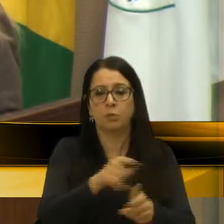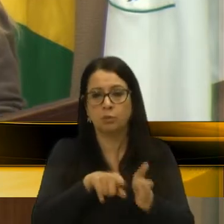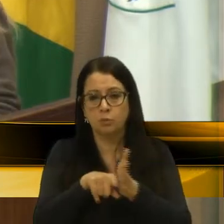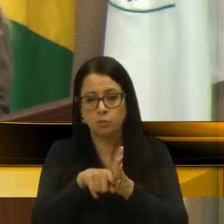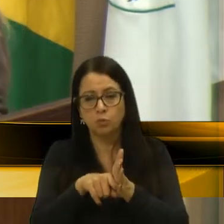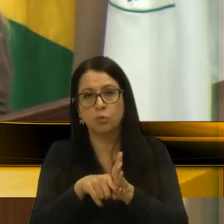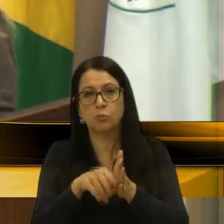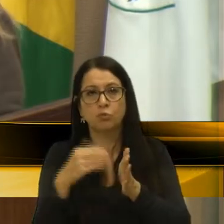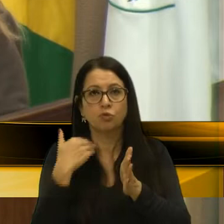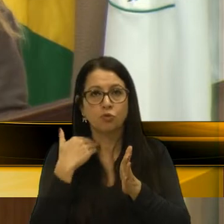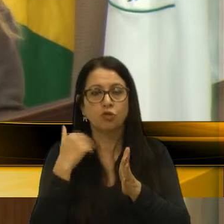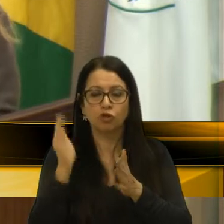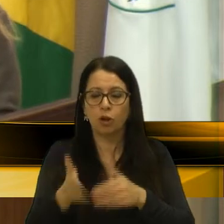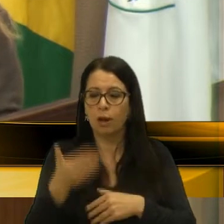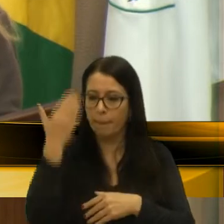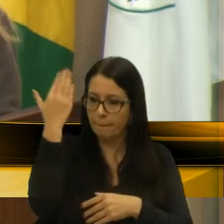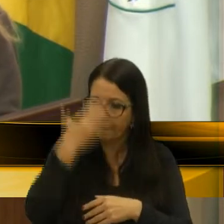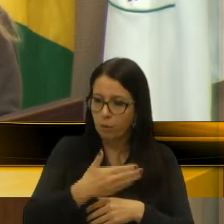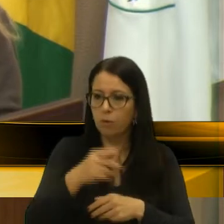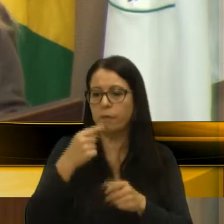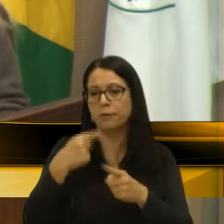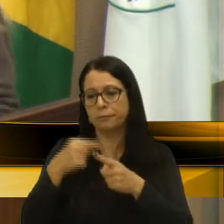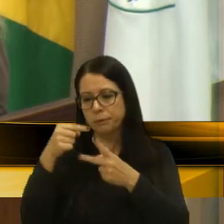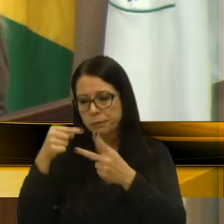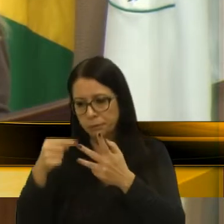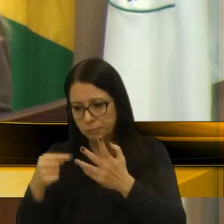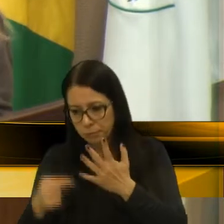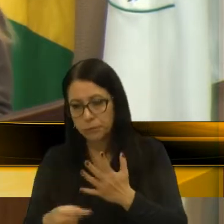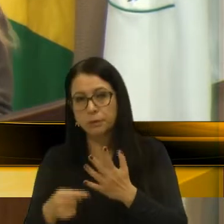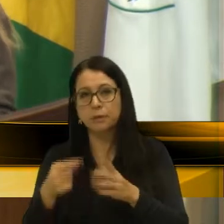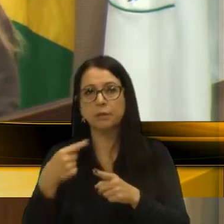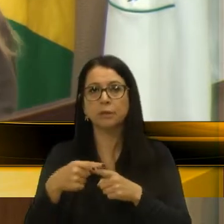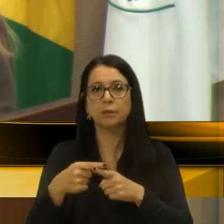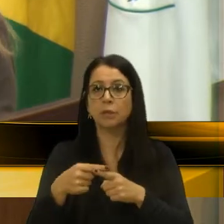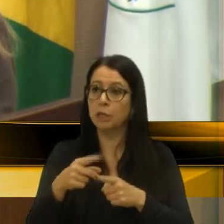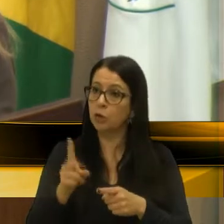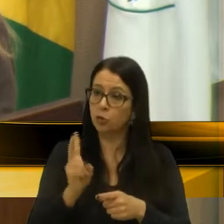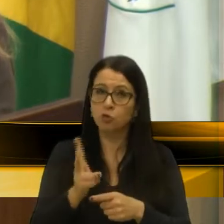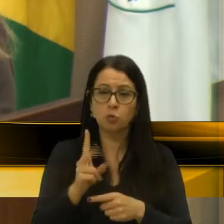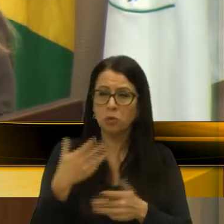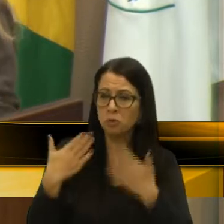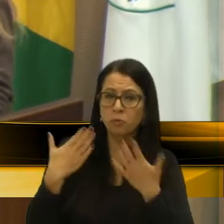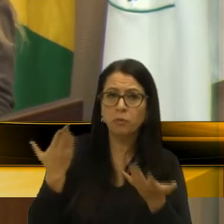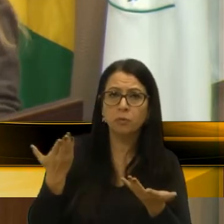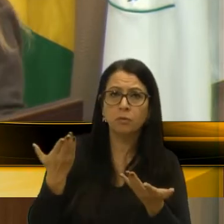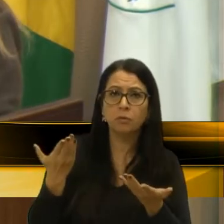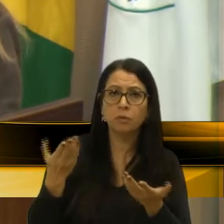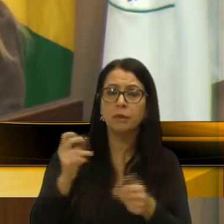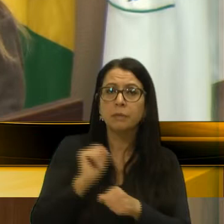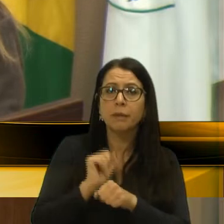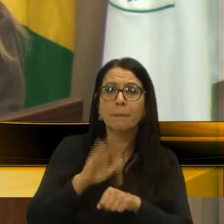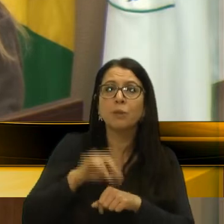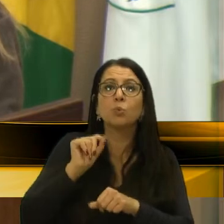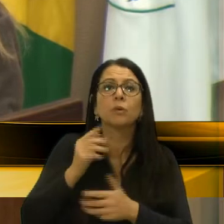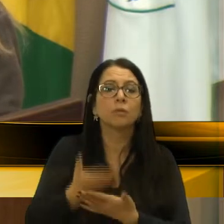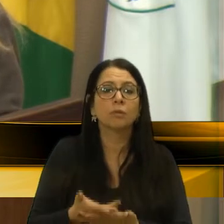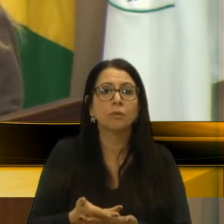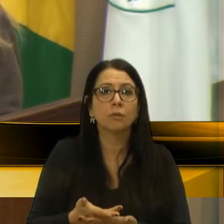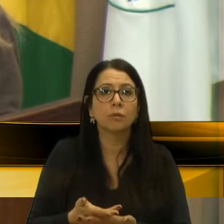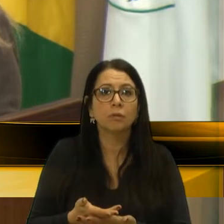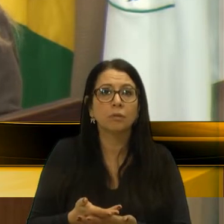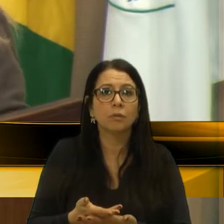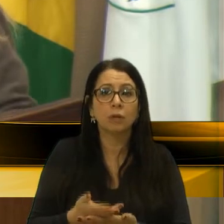juizado, já teve prova, passou pela segunda e a gente ainda tem dúvida. Vamos esperar mais o quê? E